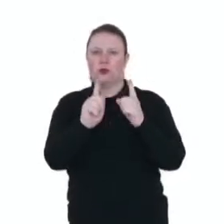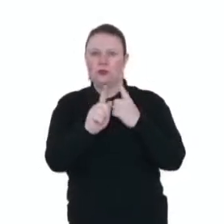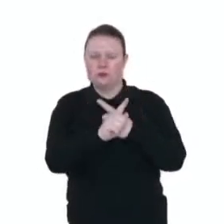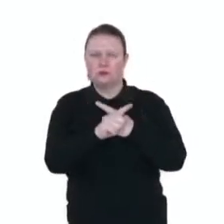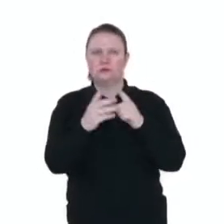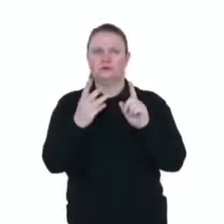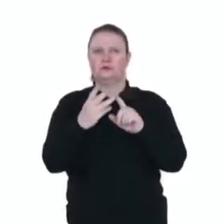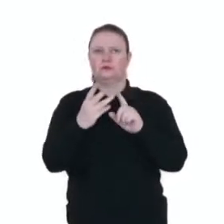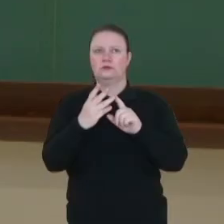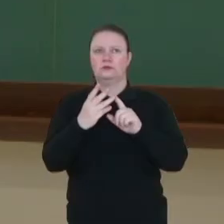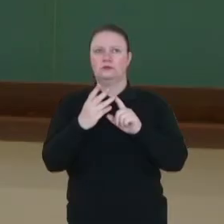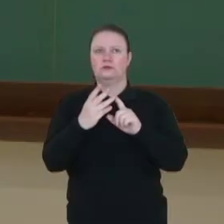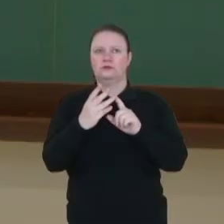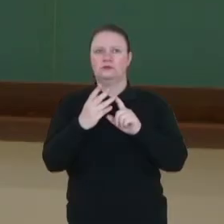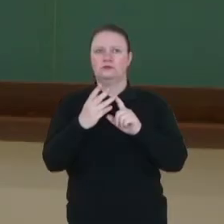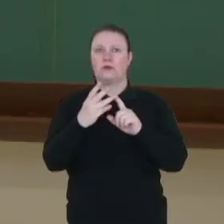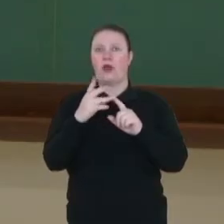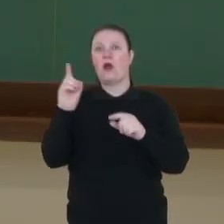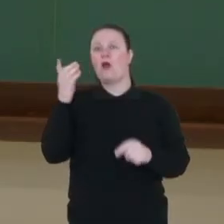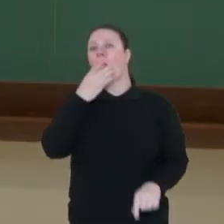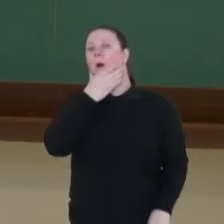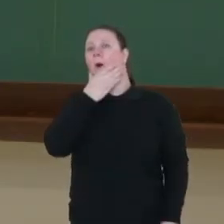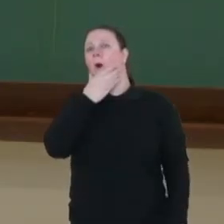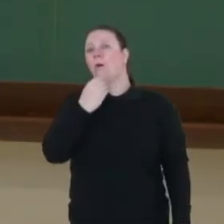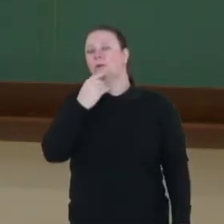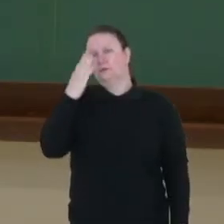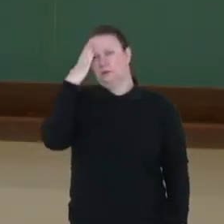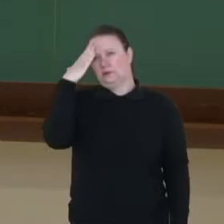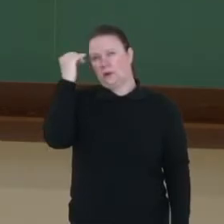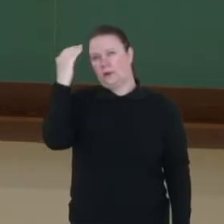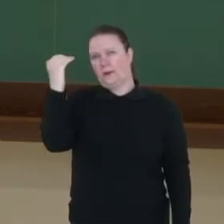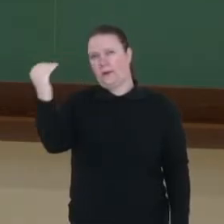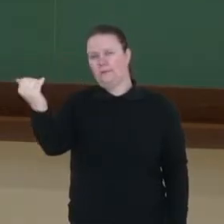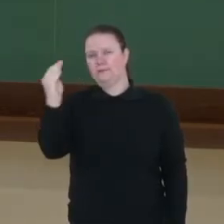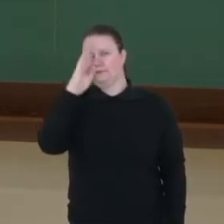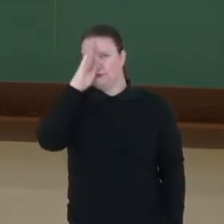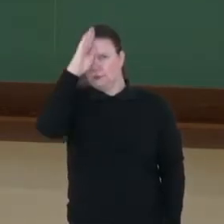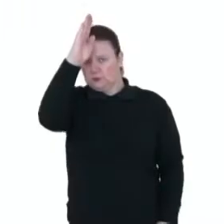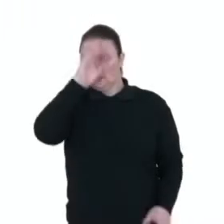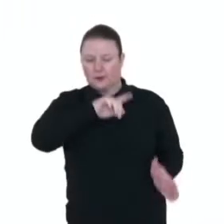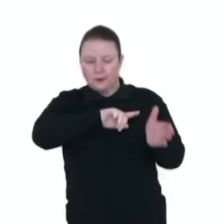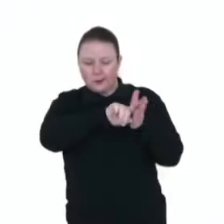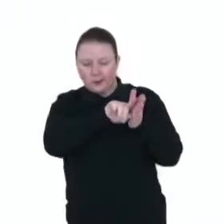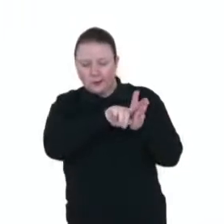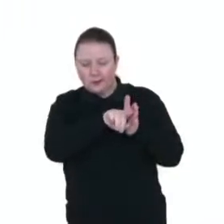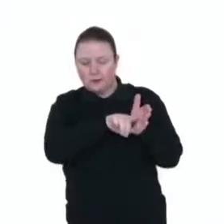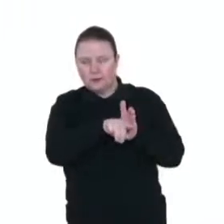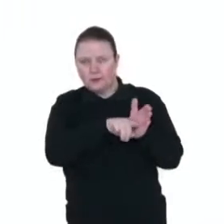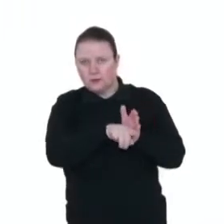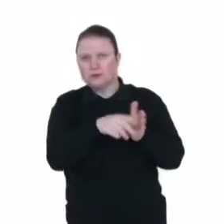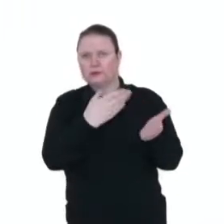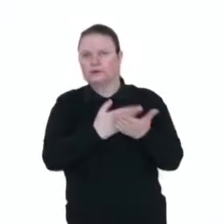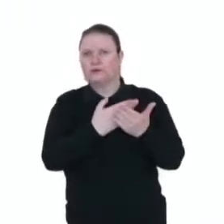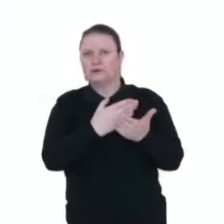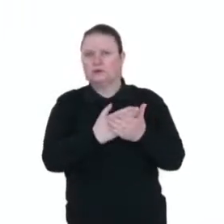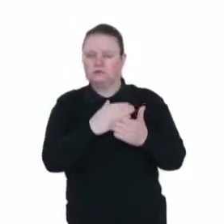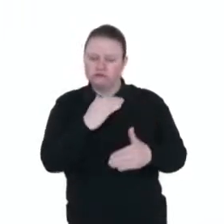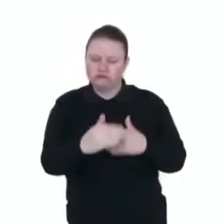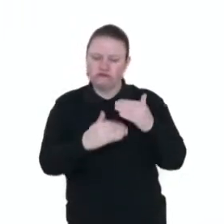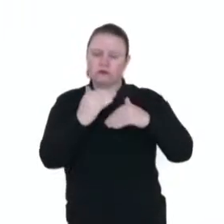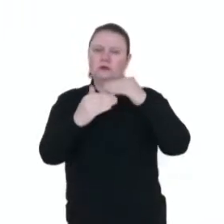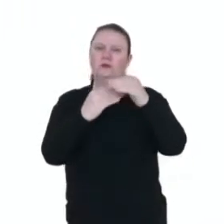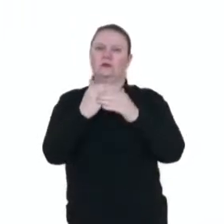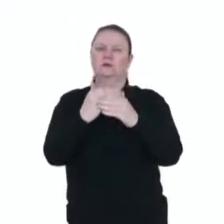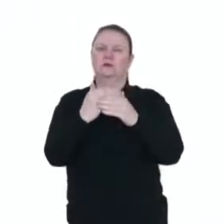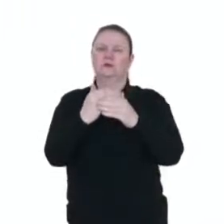tornou extremamente famoso, principalmente por seus estudos sobre a evolução das espécies e a